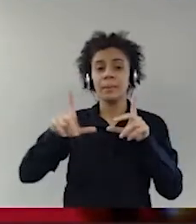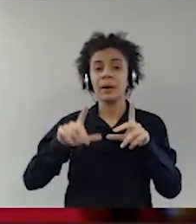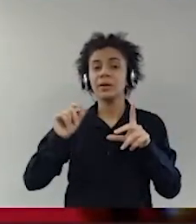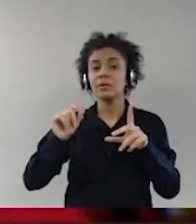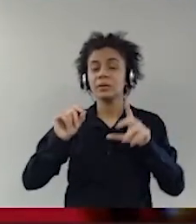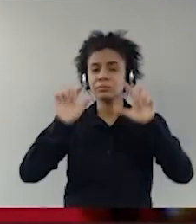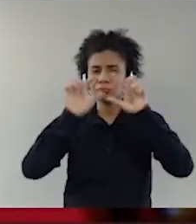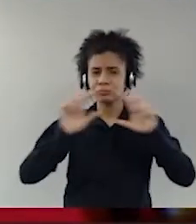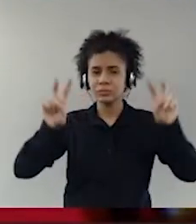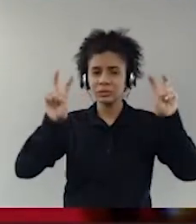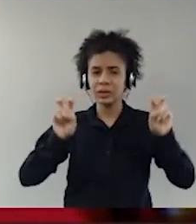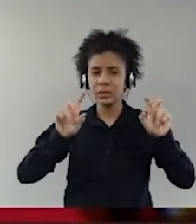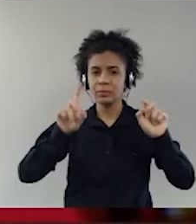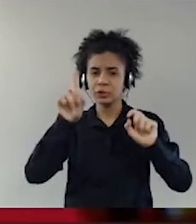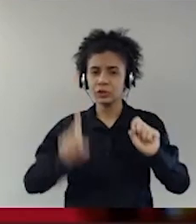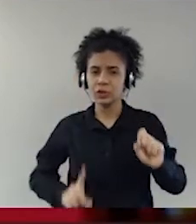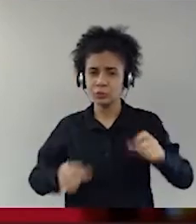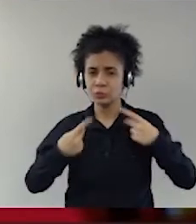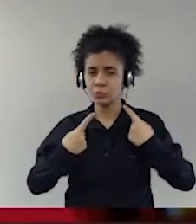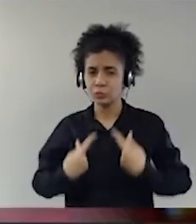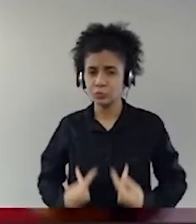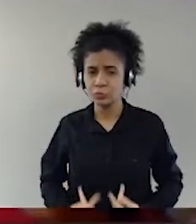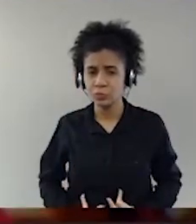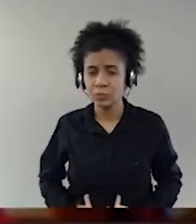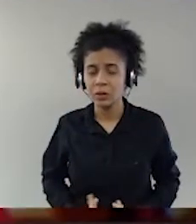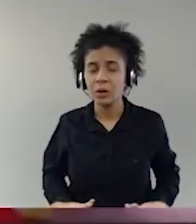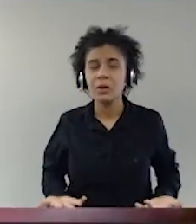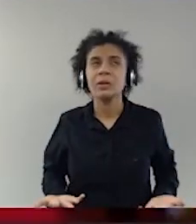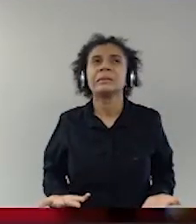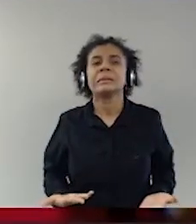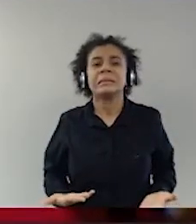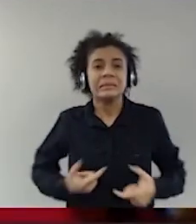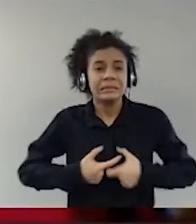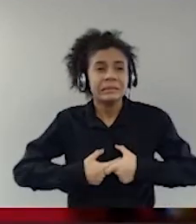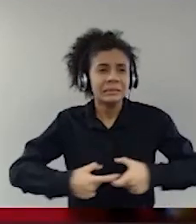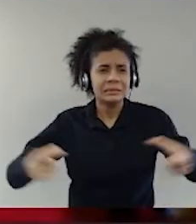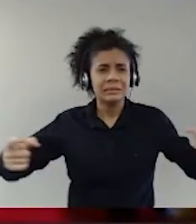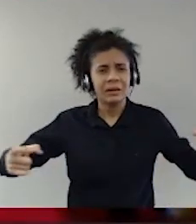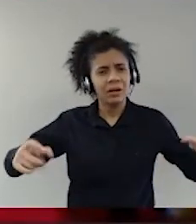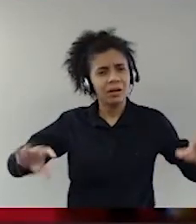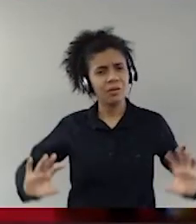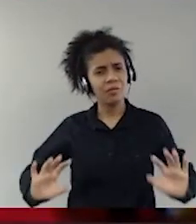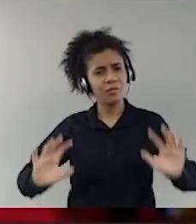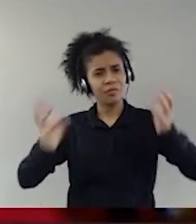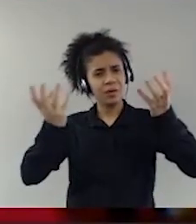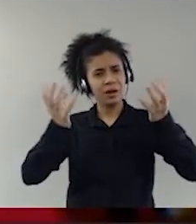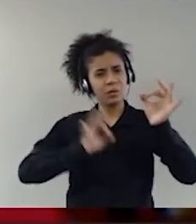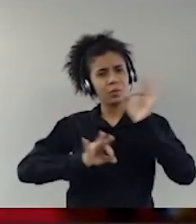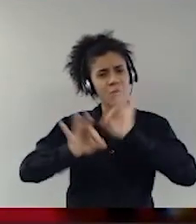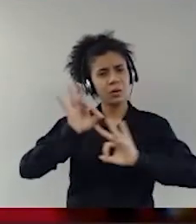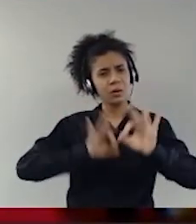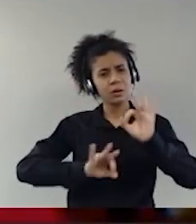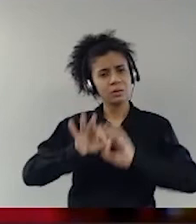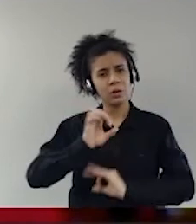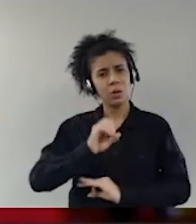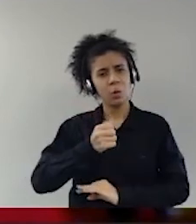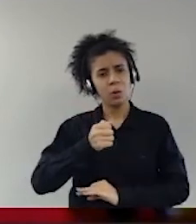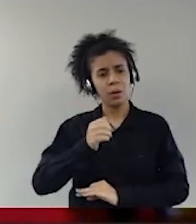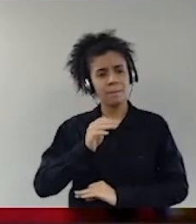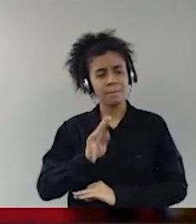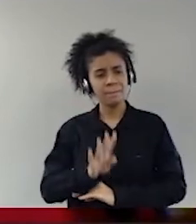um título de Direitos Humanos nesse imenso evento organizado pela Ordem dos Advogados do